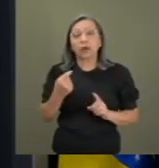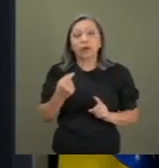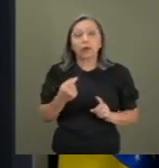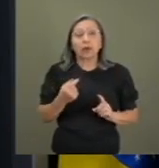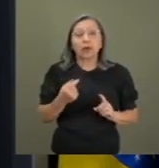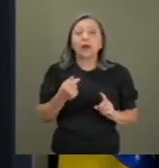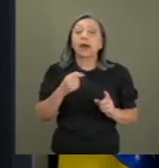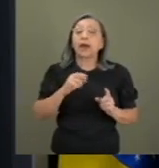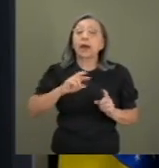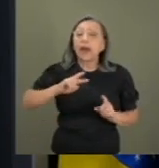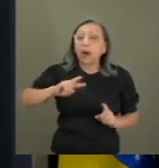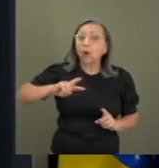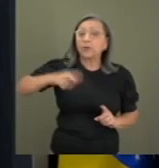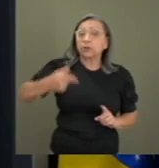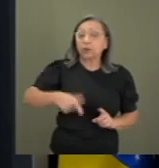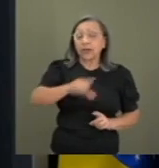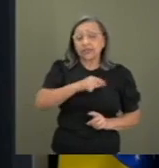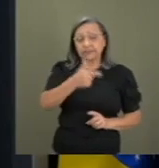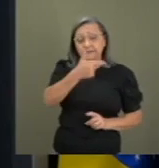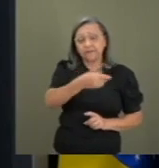de 23